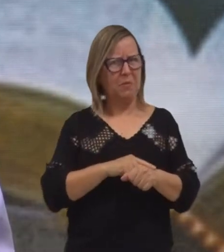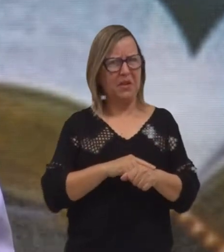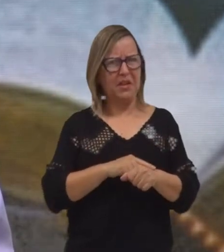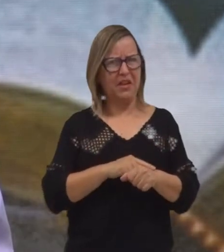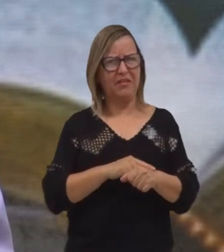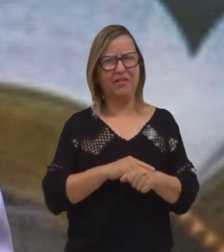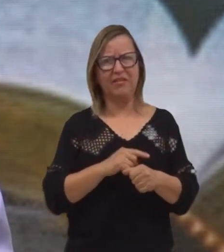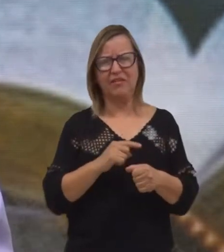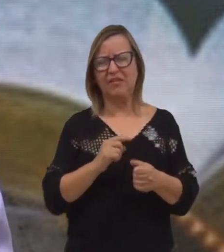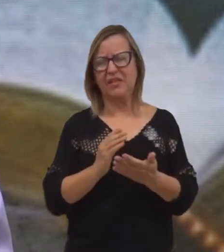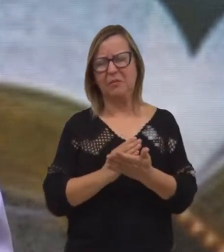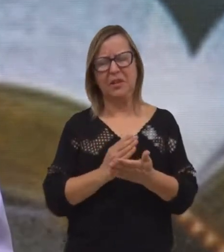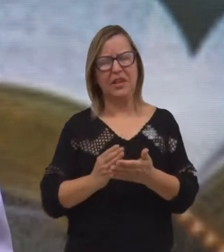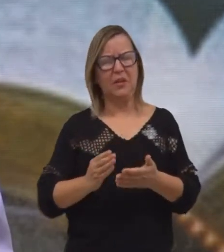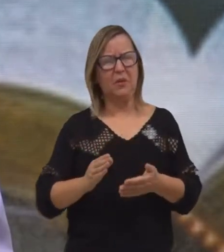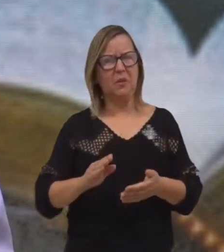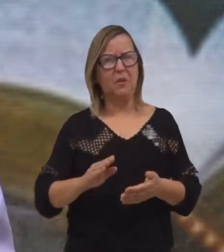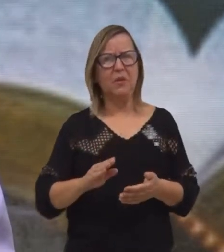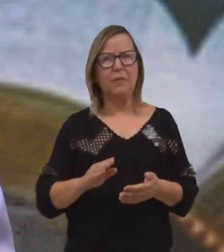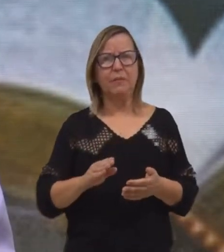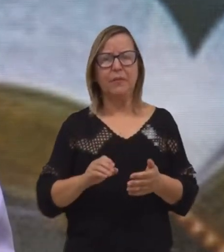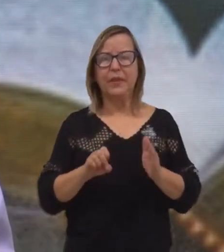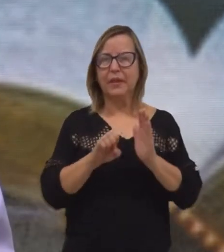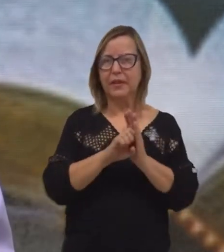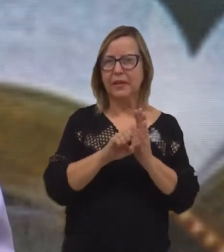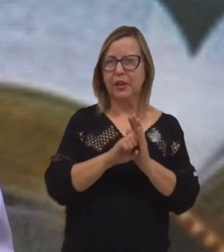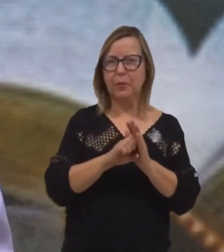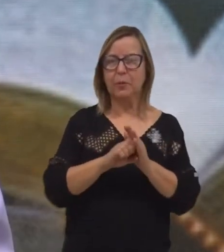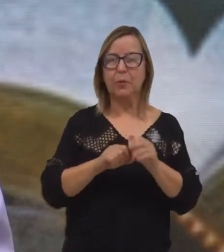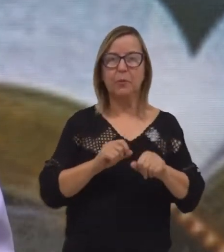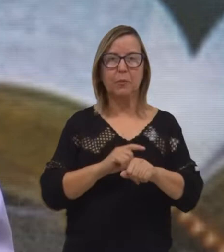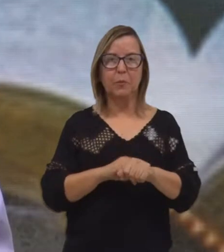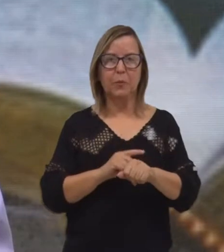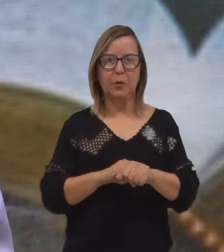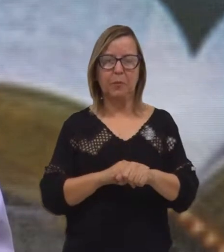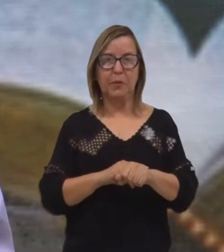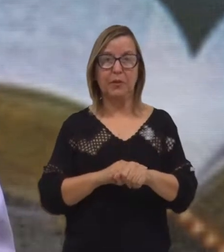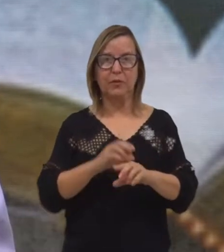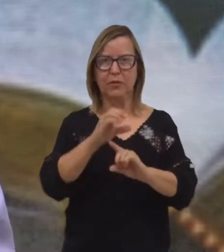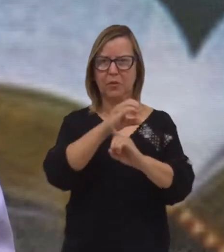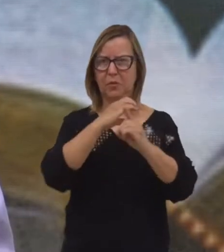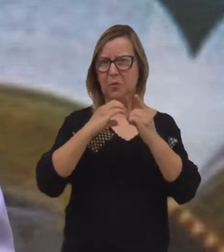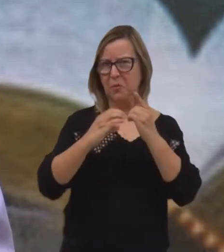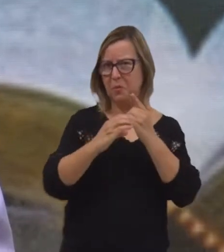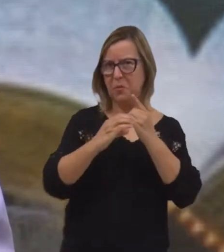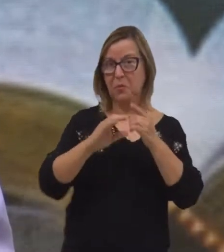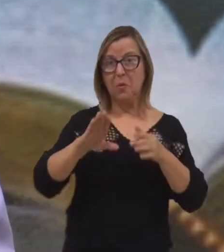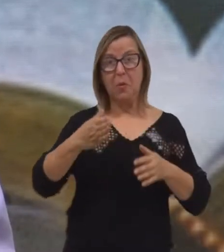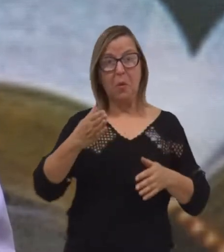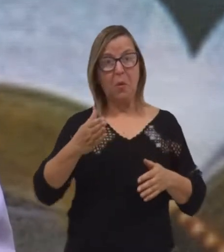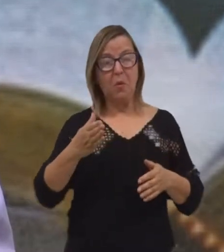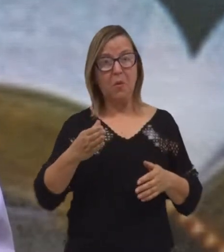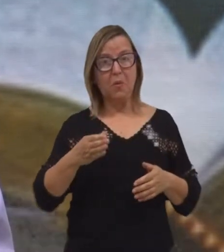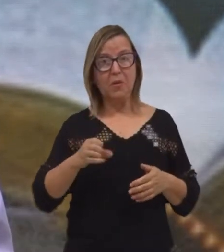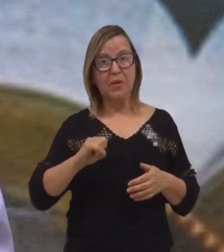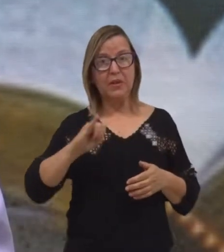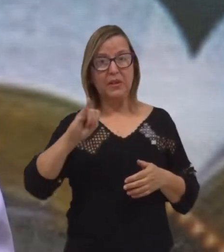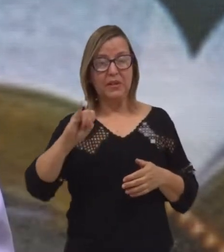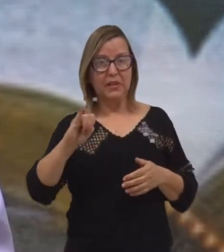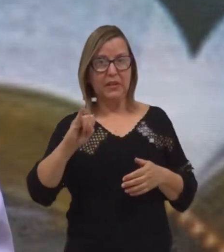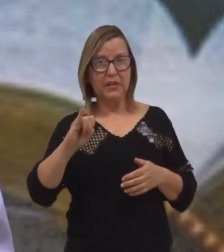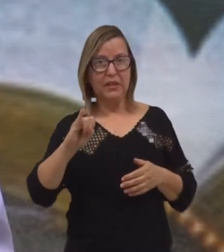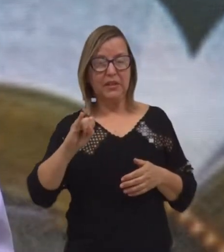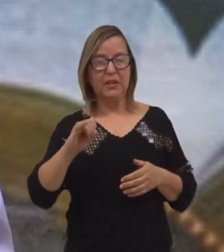a igreja se reúne, é quando alguma coisa acontece, quando um diácono